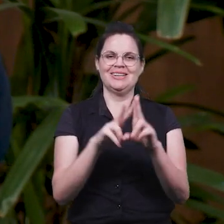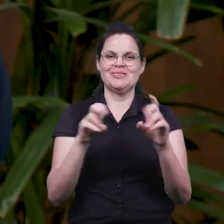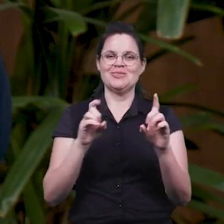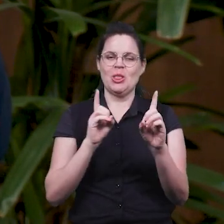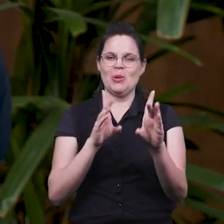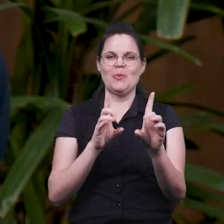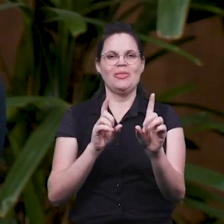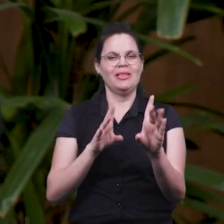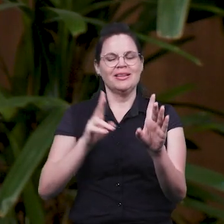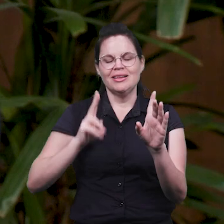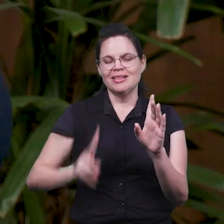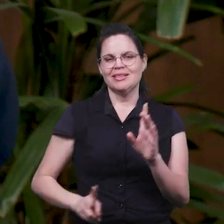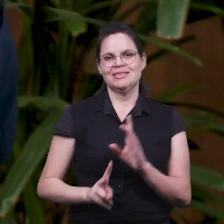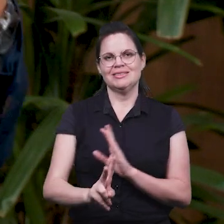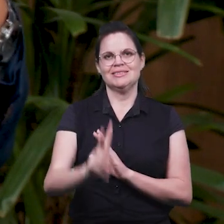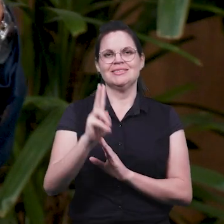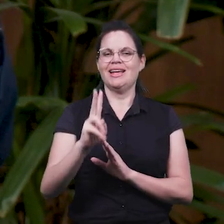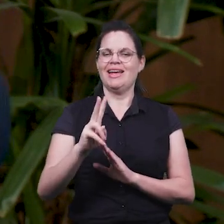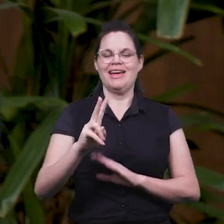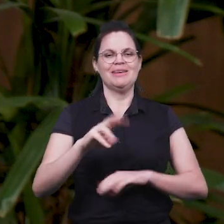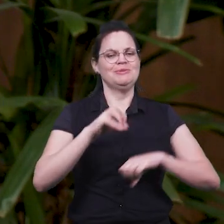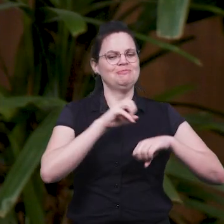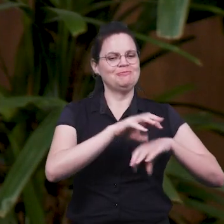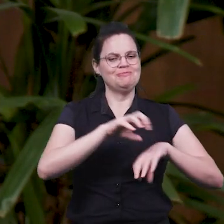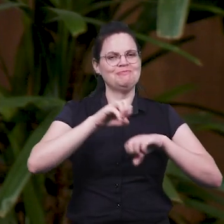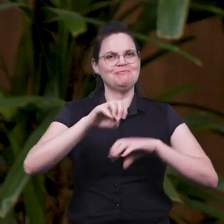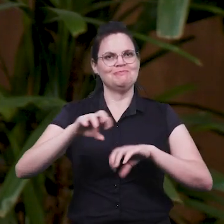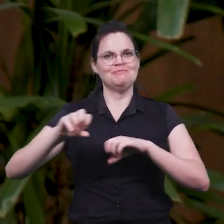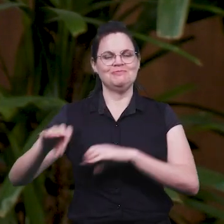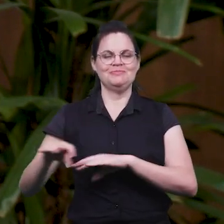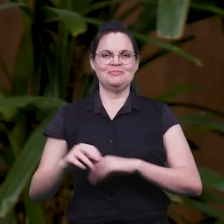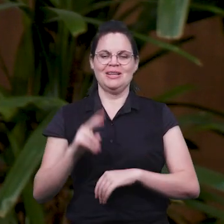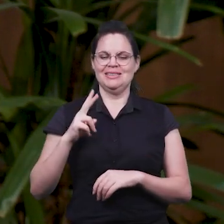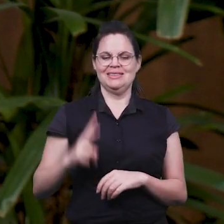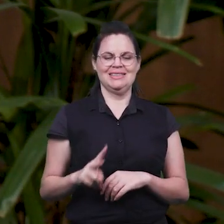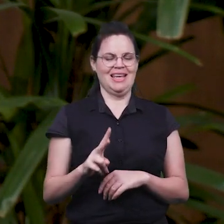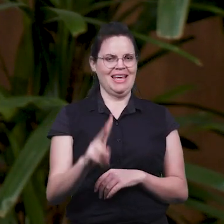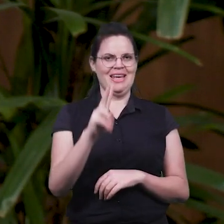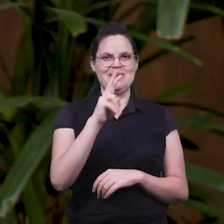doutrinador, como instrutor, né? Sempre esteve